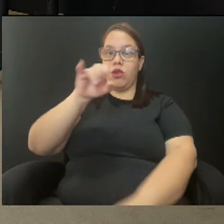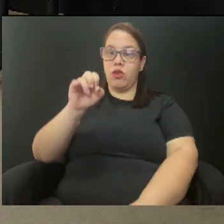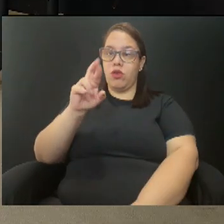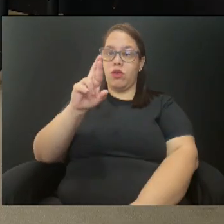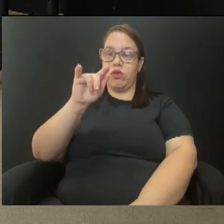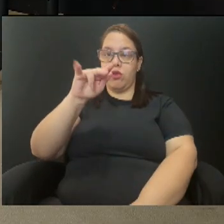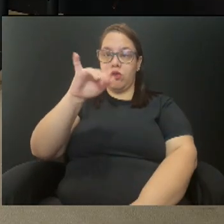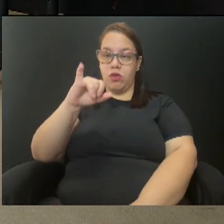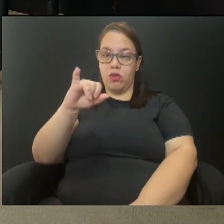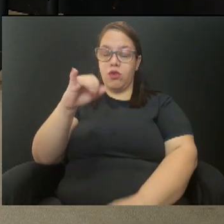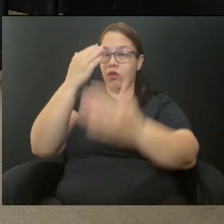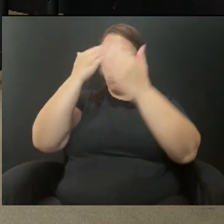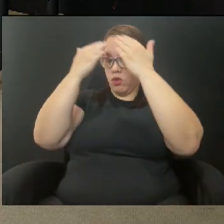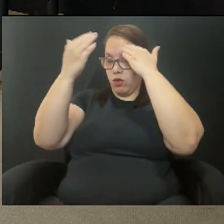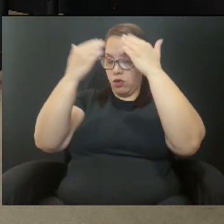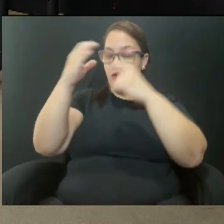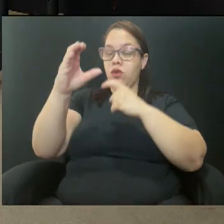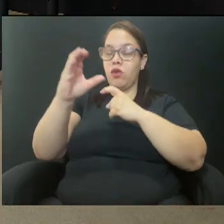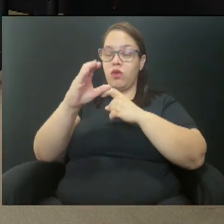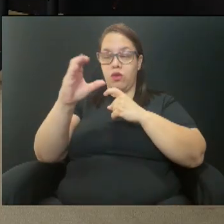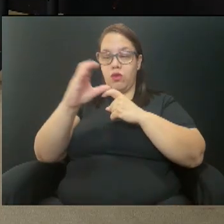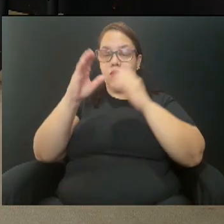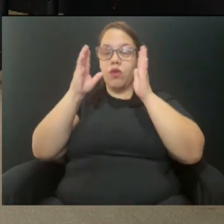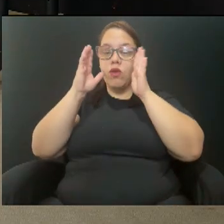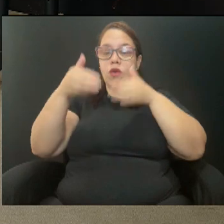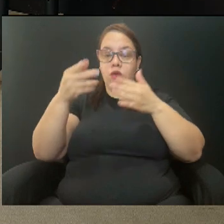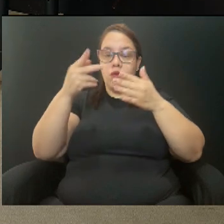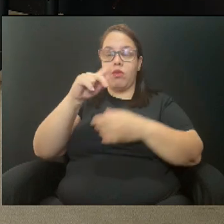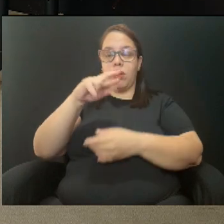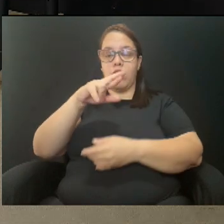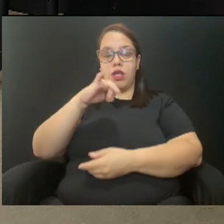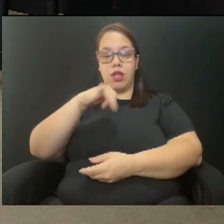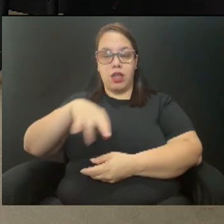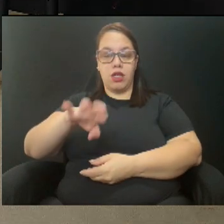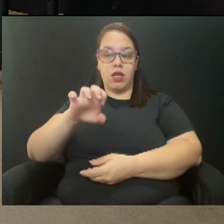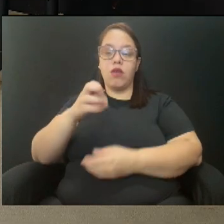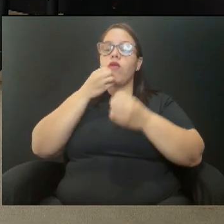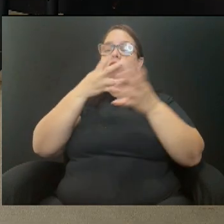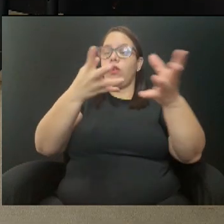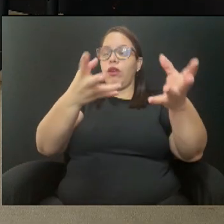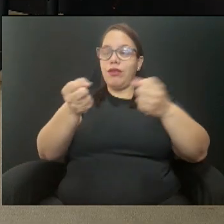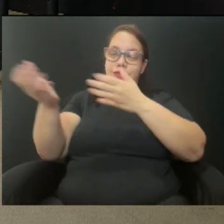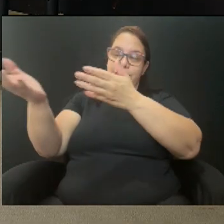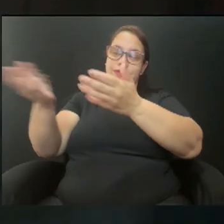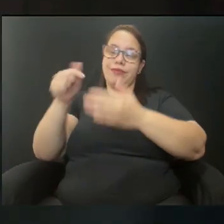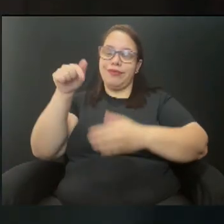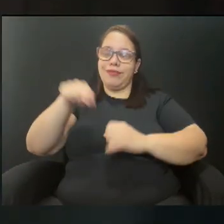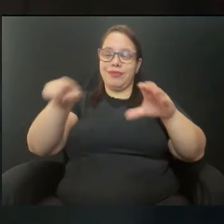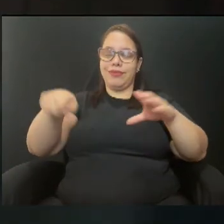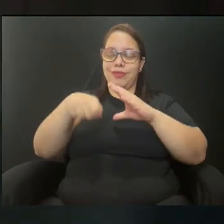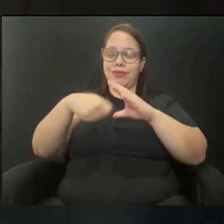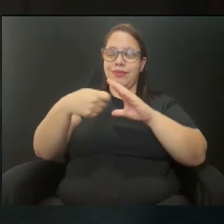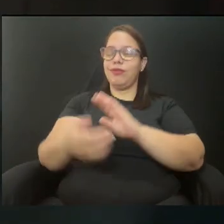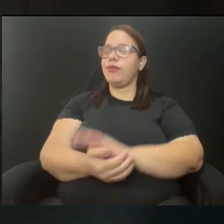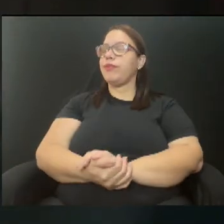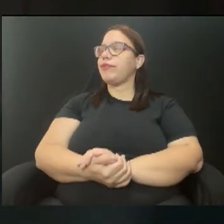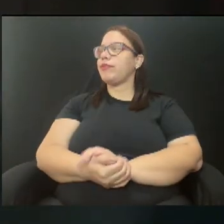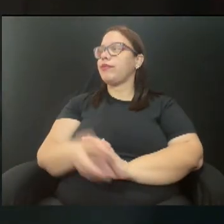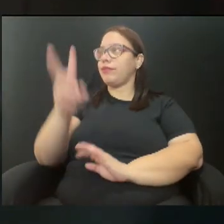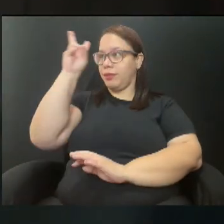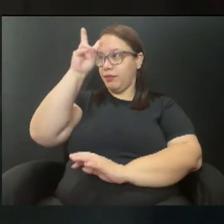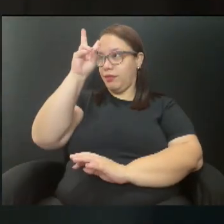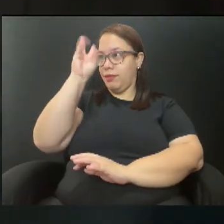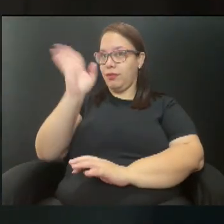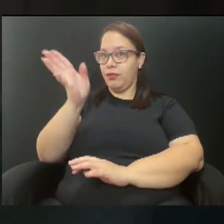psicólogo clínico com foco em psicanálise. Sejam todos bem-vindos aqui no Estúdio Câmara. Obrigado. Lembrando que daqui a pouquinho você pode